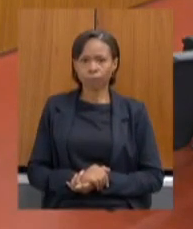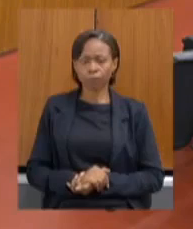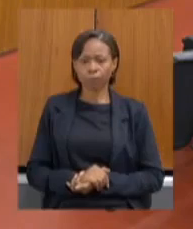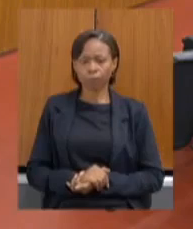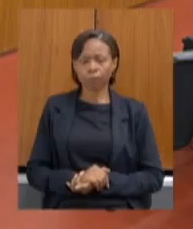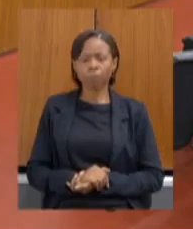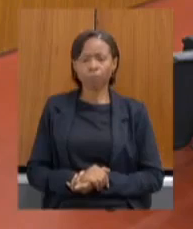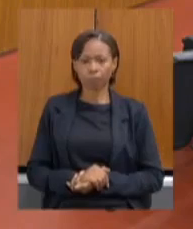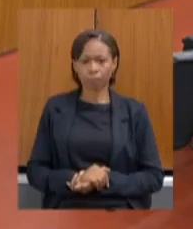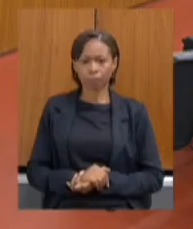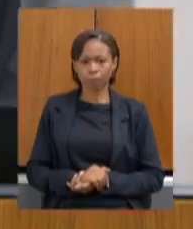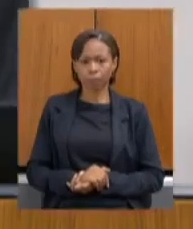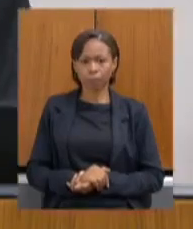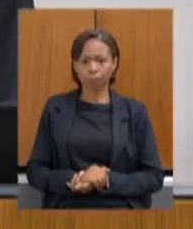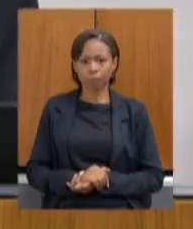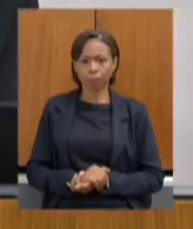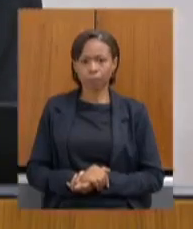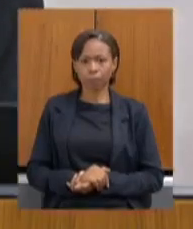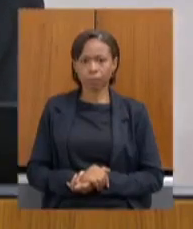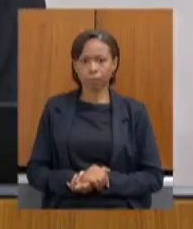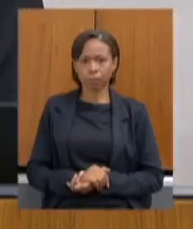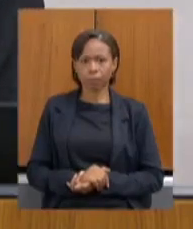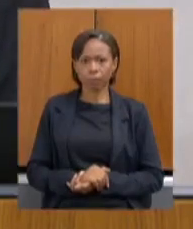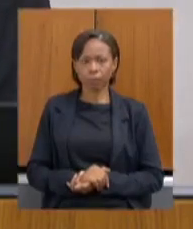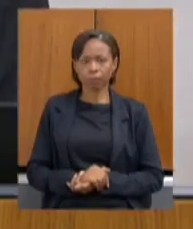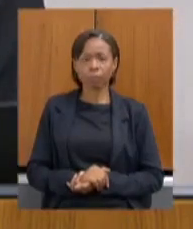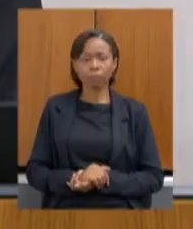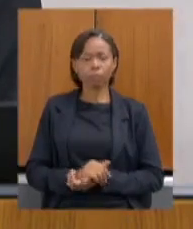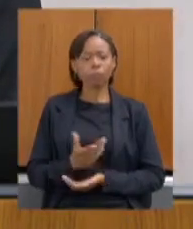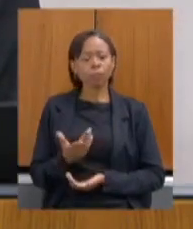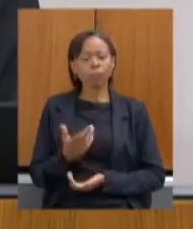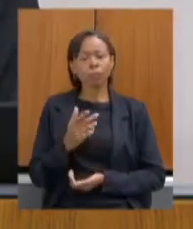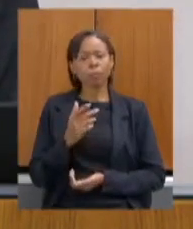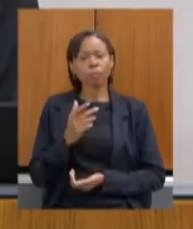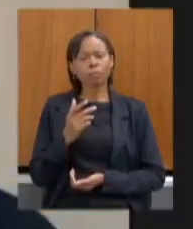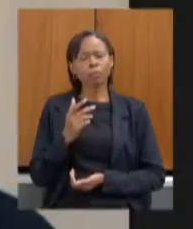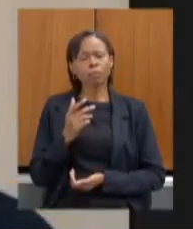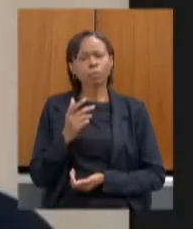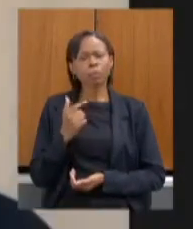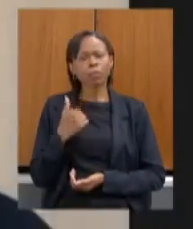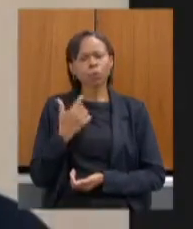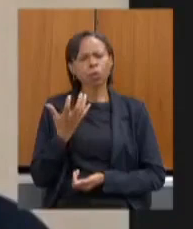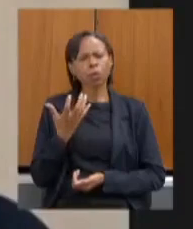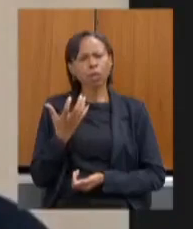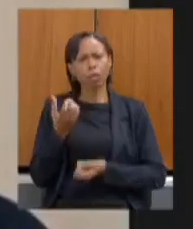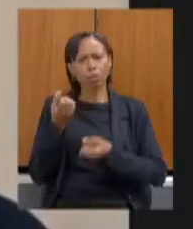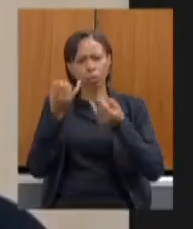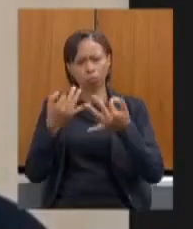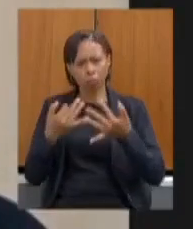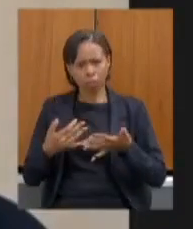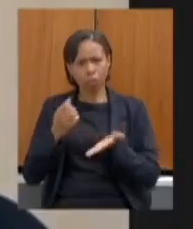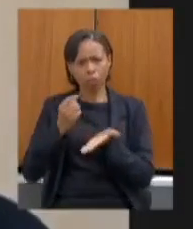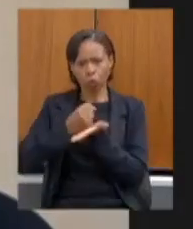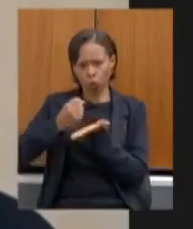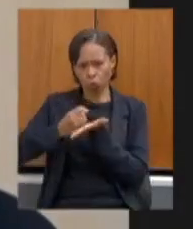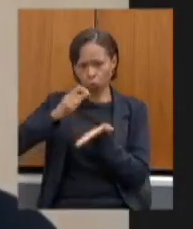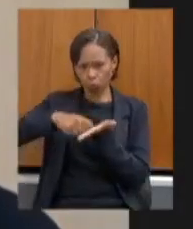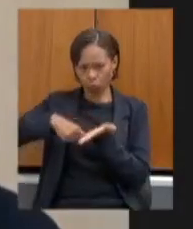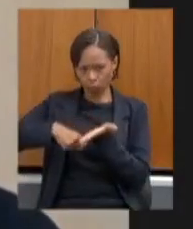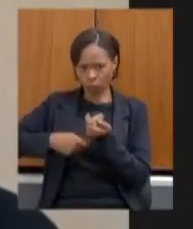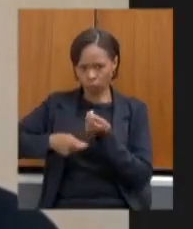Deputado Carlos. Doutor Jean, eu quero apenas só esclarecer essa questão dos contratos administrativos.